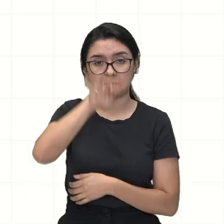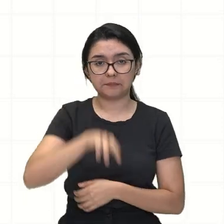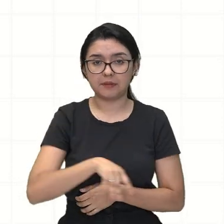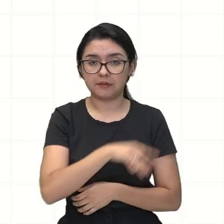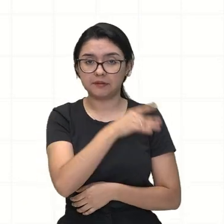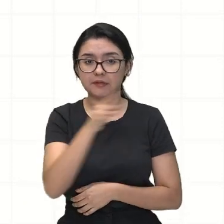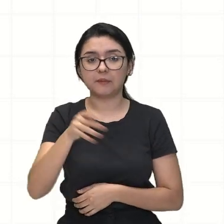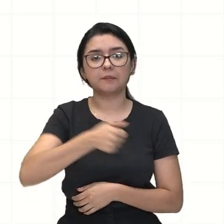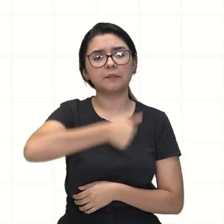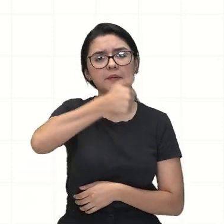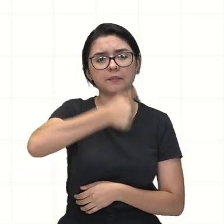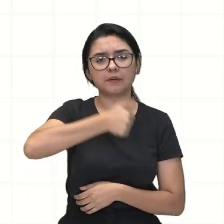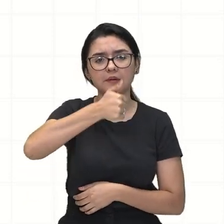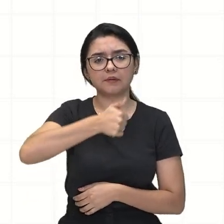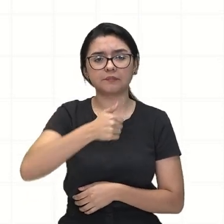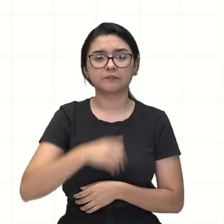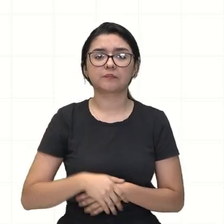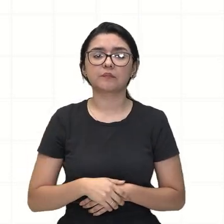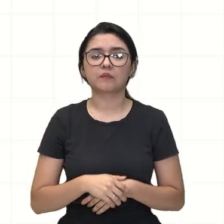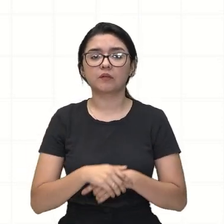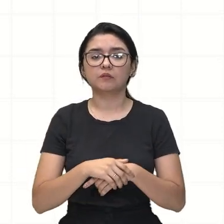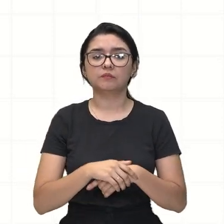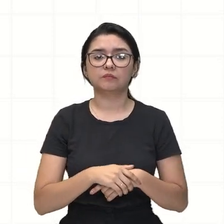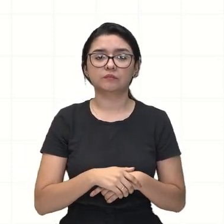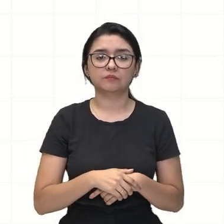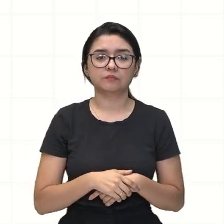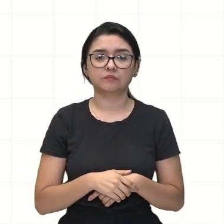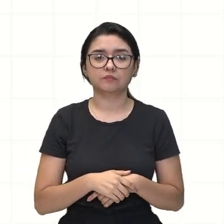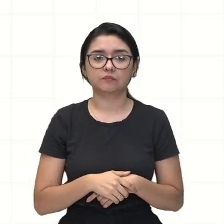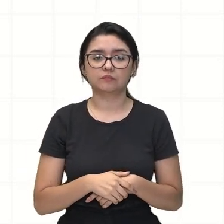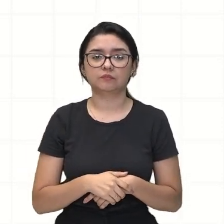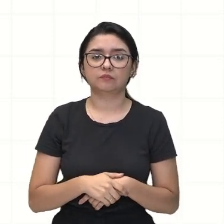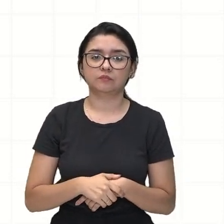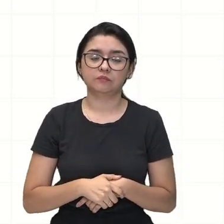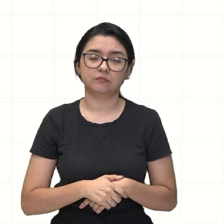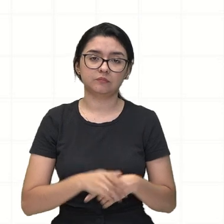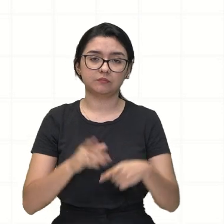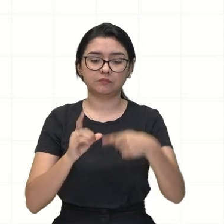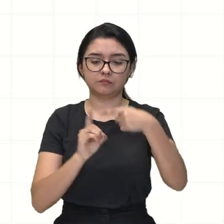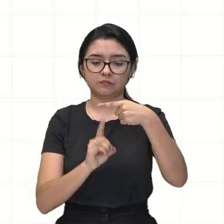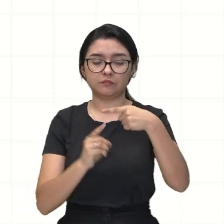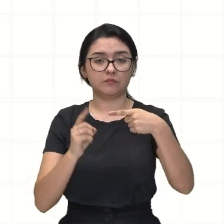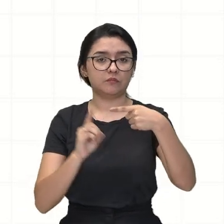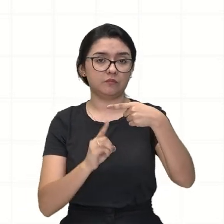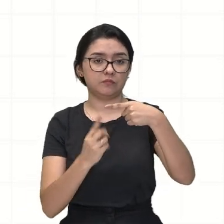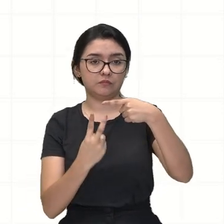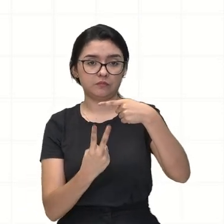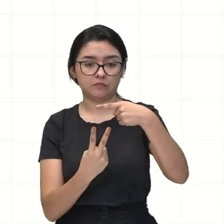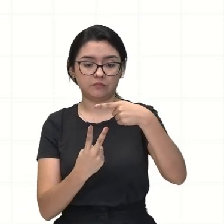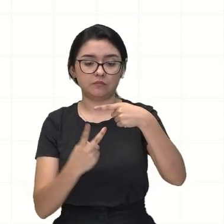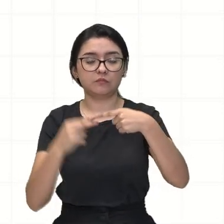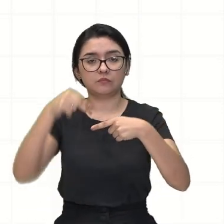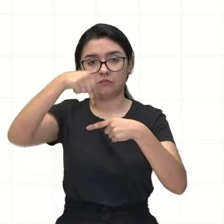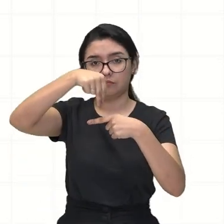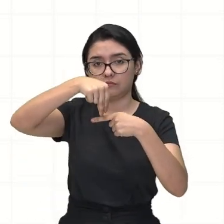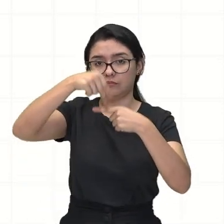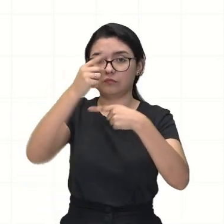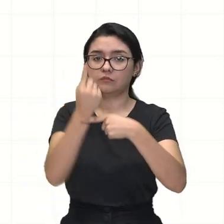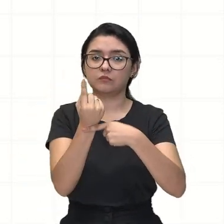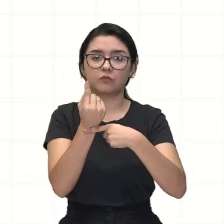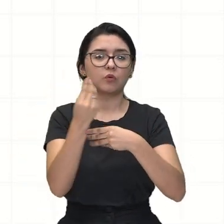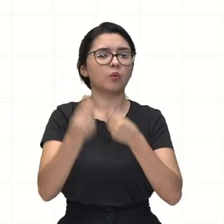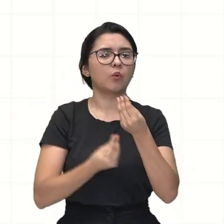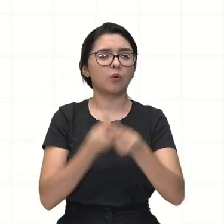O denominador é 2, o professor vai sinalizar para você, ó, tá aqui, ó, denominador 2 e numerador 1. Como é que fazemos a